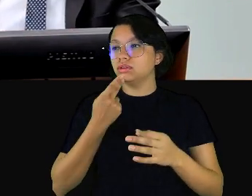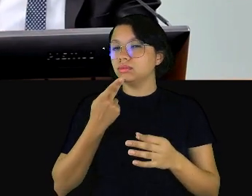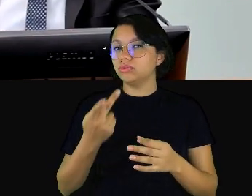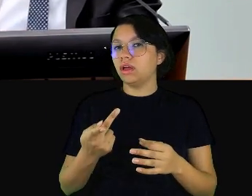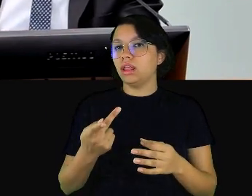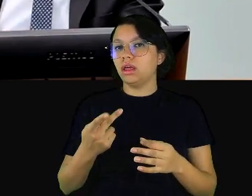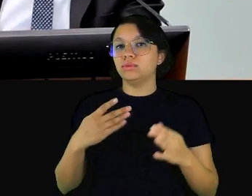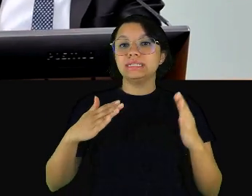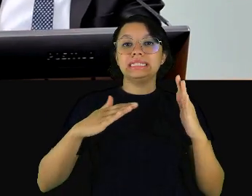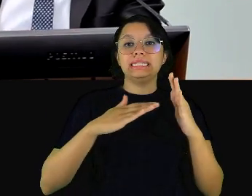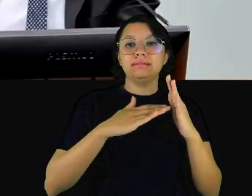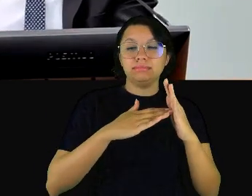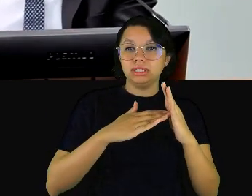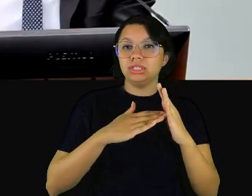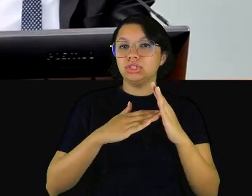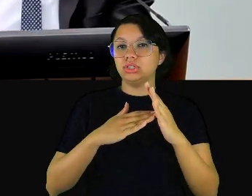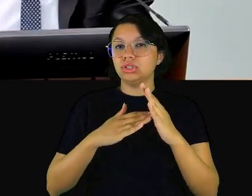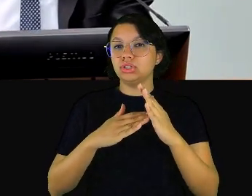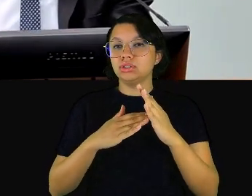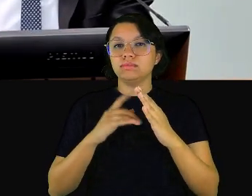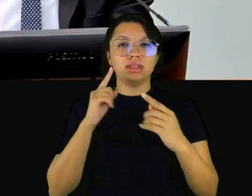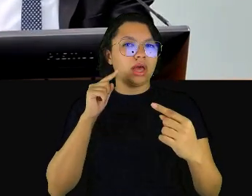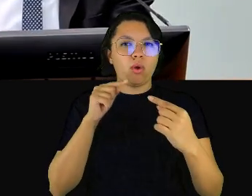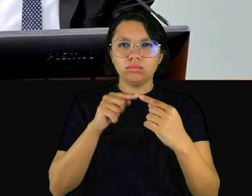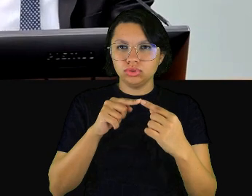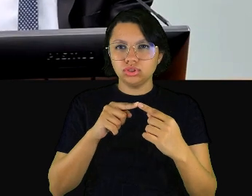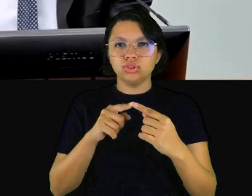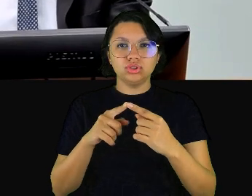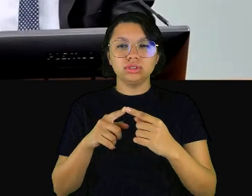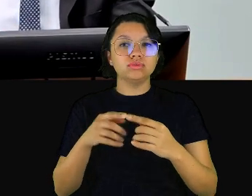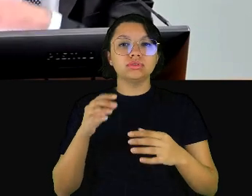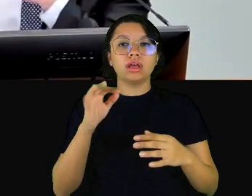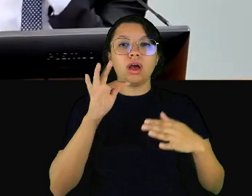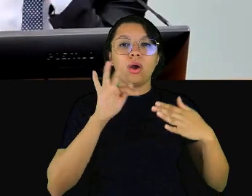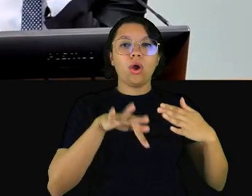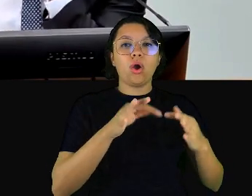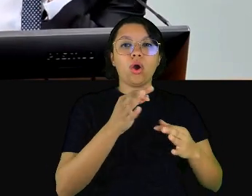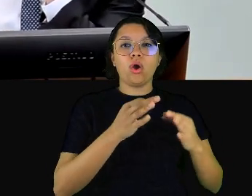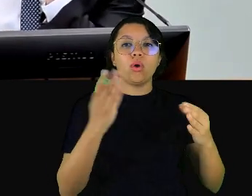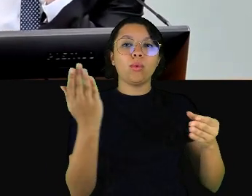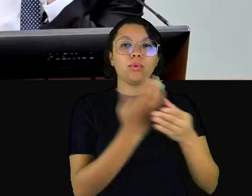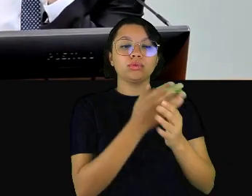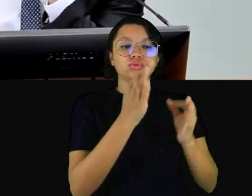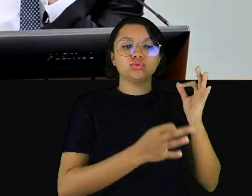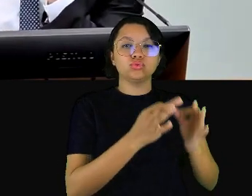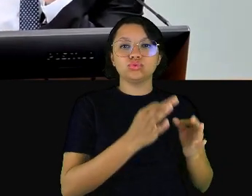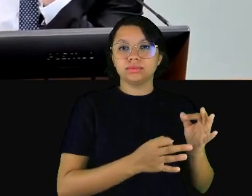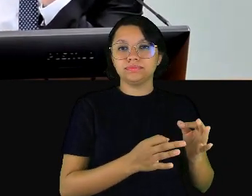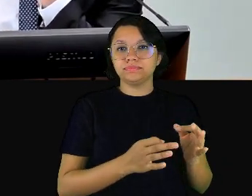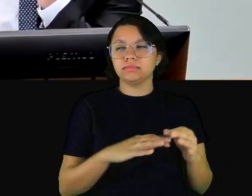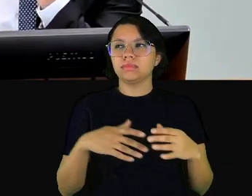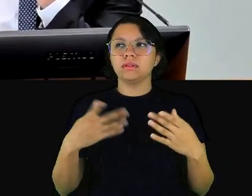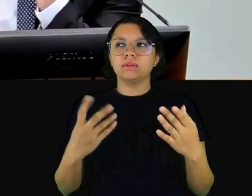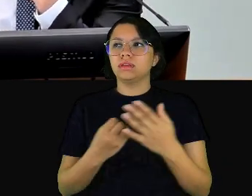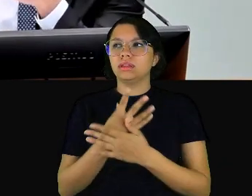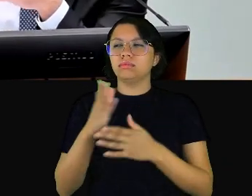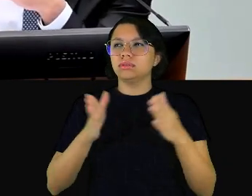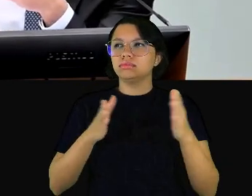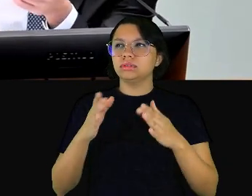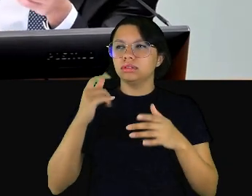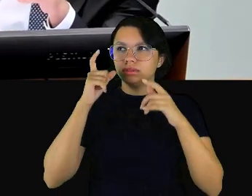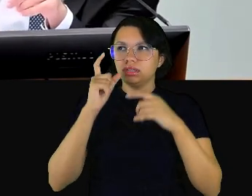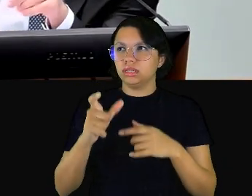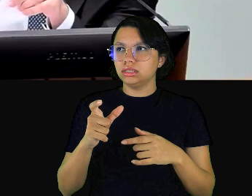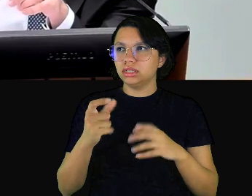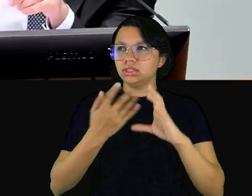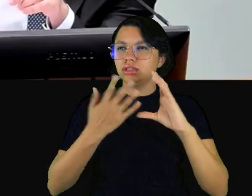estamos falando dos limites subjetivos da coisa julgada. E isso acaba criando uma situação bem interessante, porque seria que,